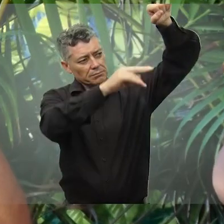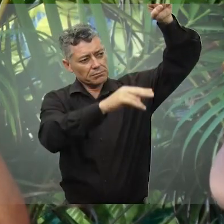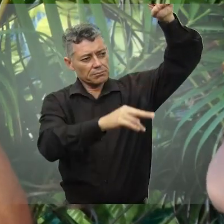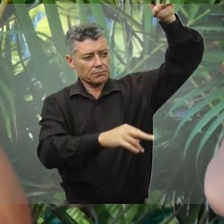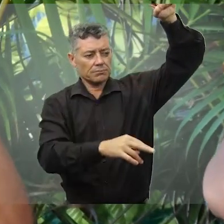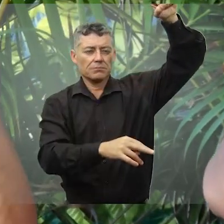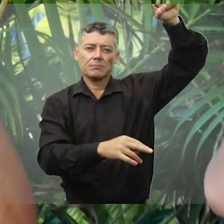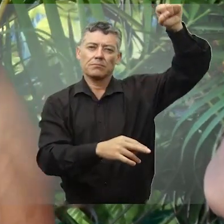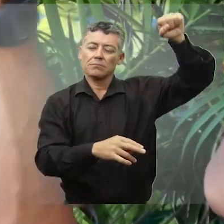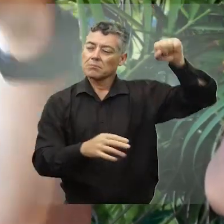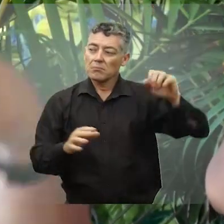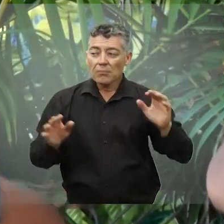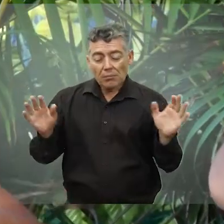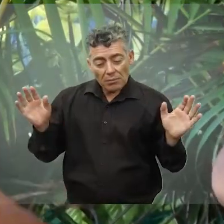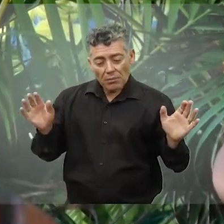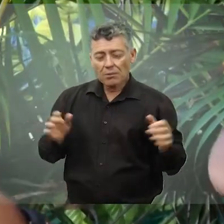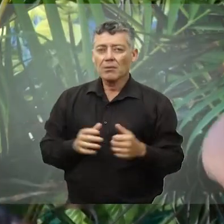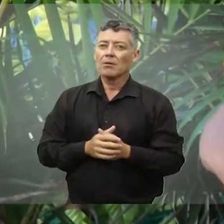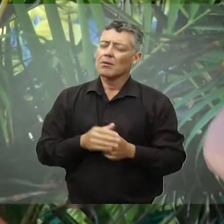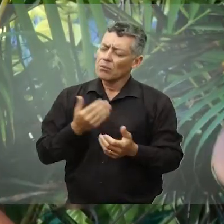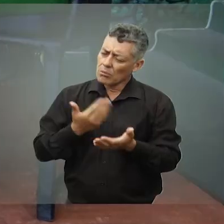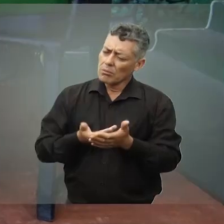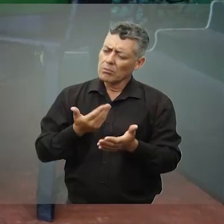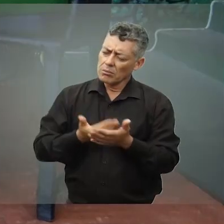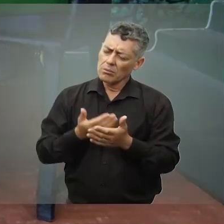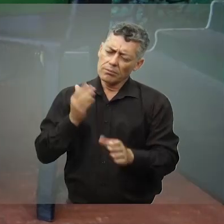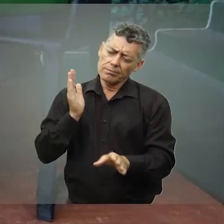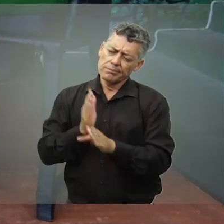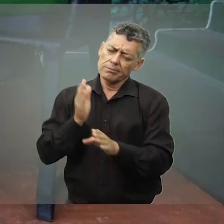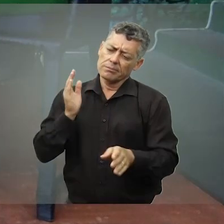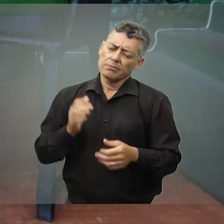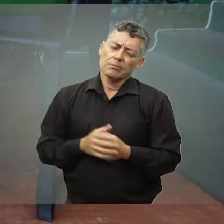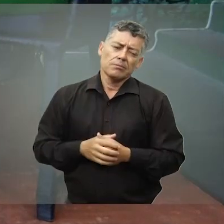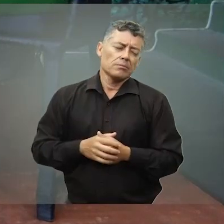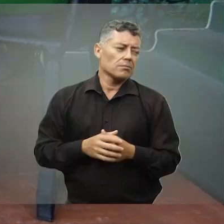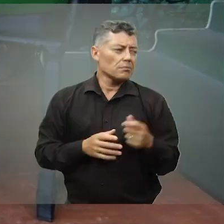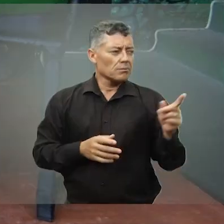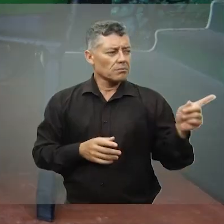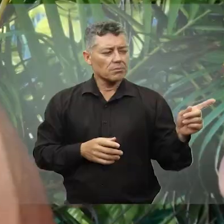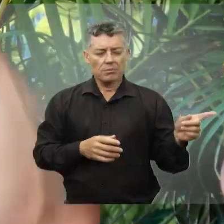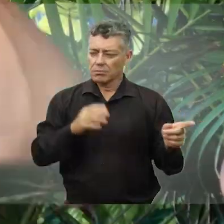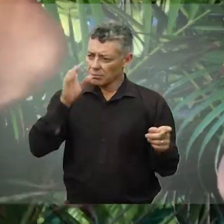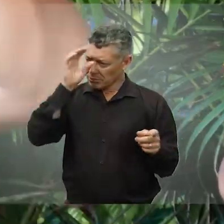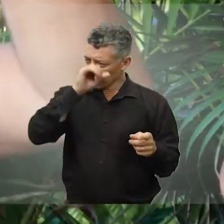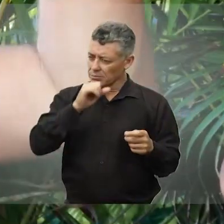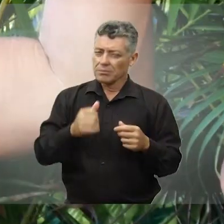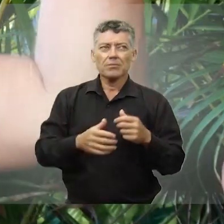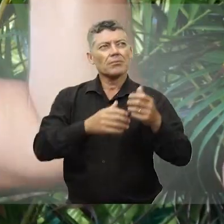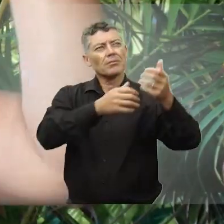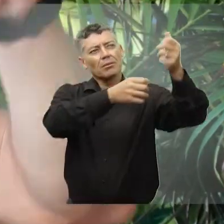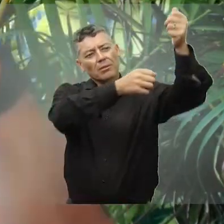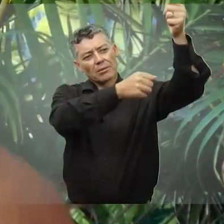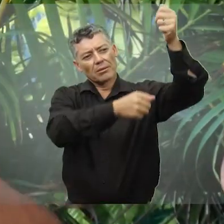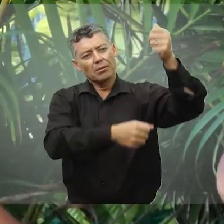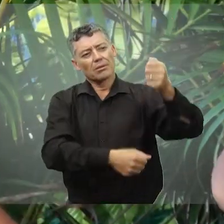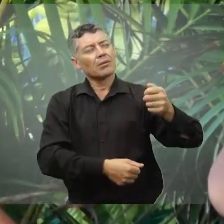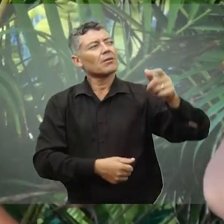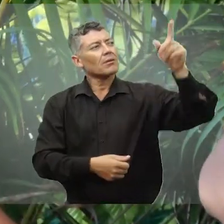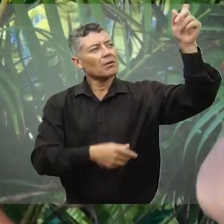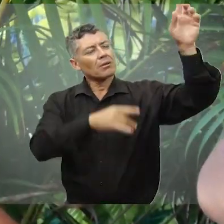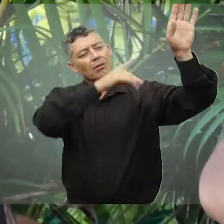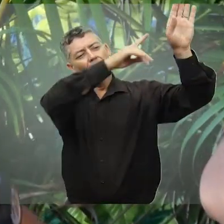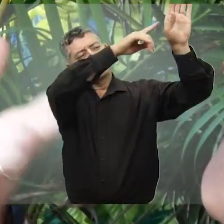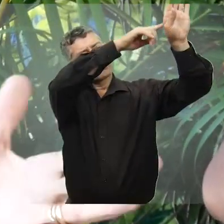negócio não vai dar certo. E começamos a estudar isso aí. Aí ele me levou para aprender. Eu desci no viaduto lá, comecei a fazer